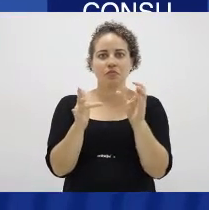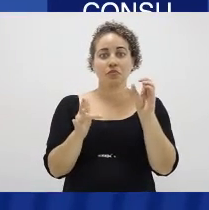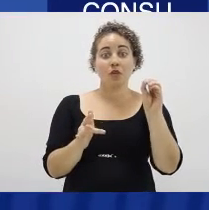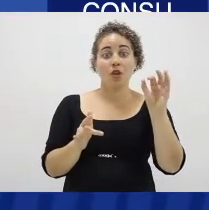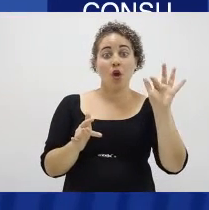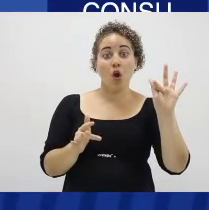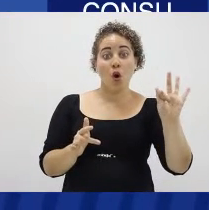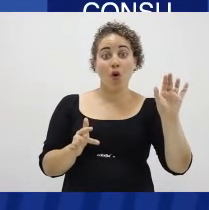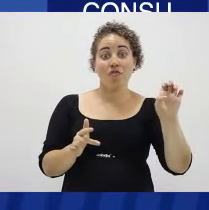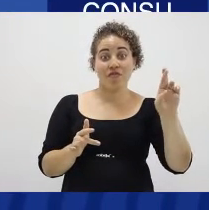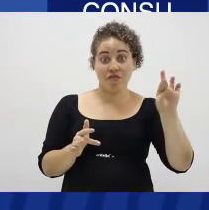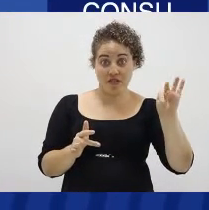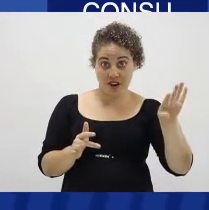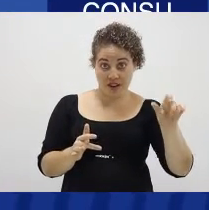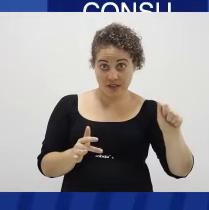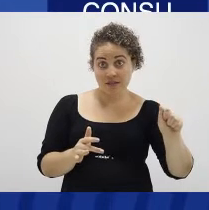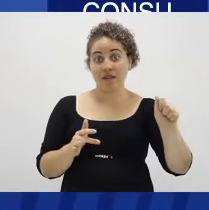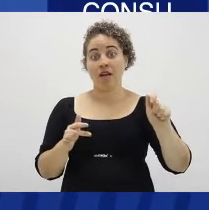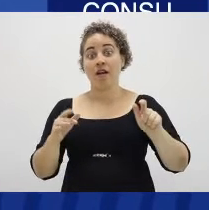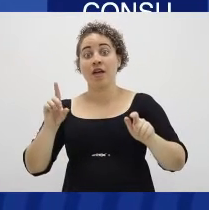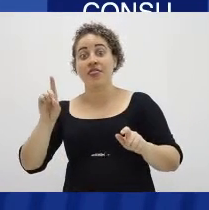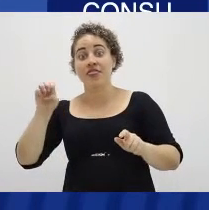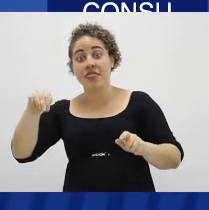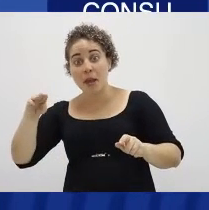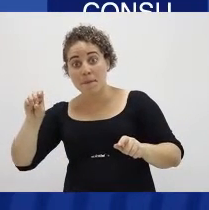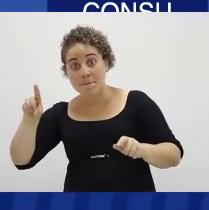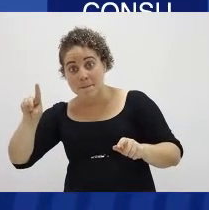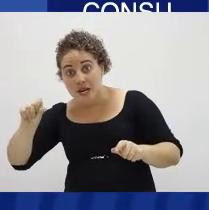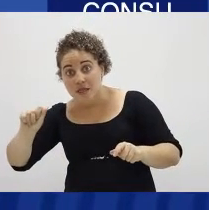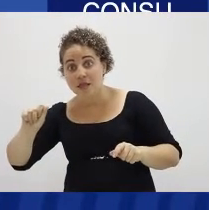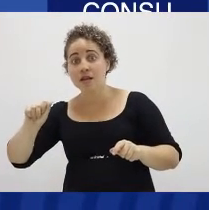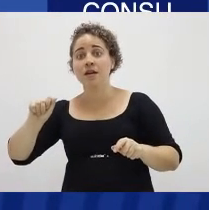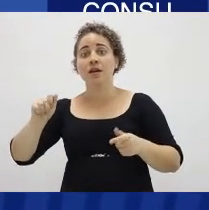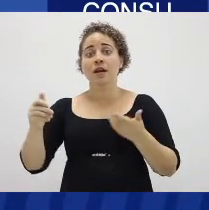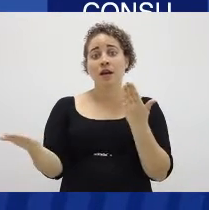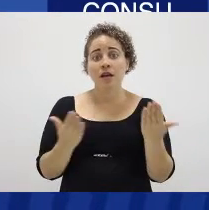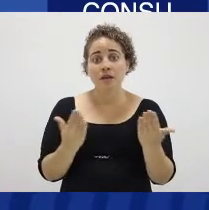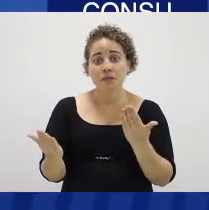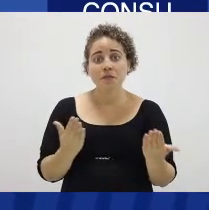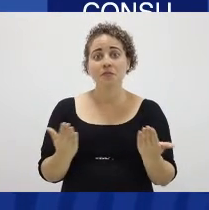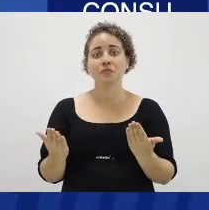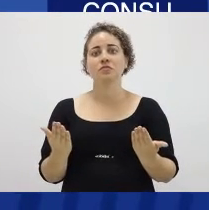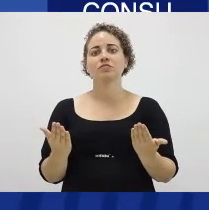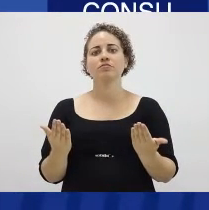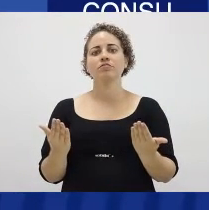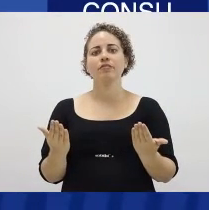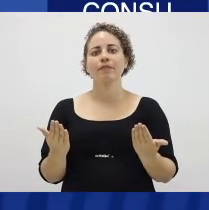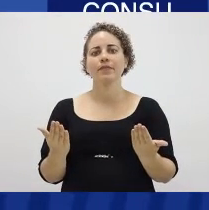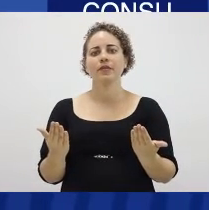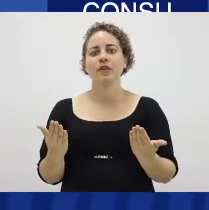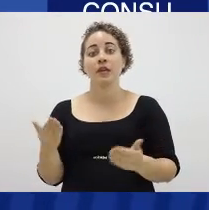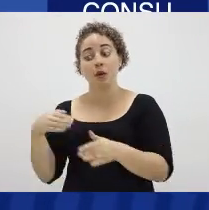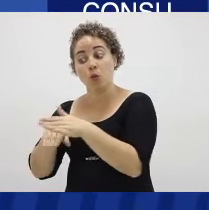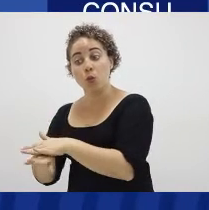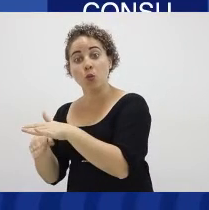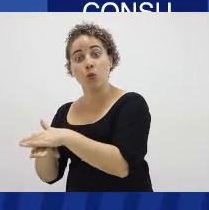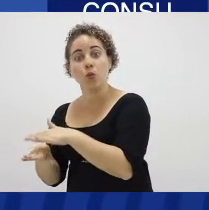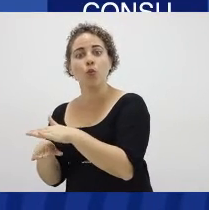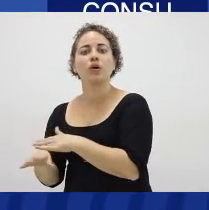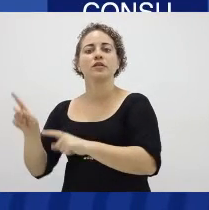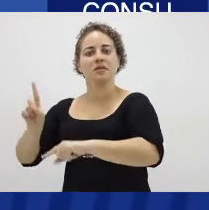que a empresa gerencie da melhor forma possível os seus estoques, tanto